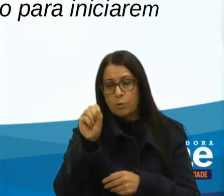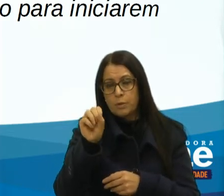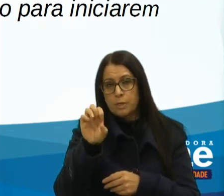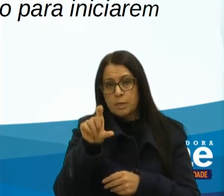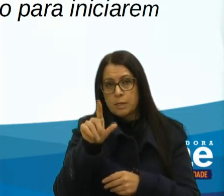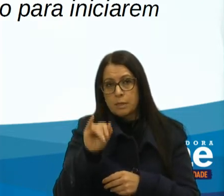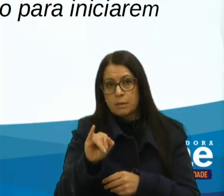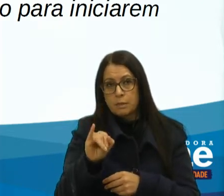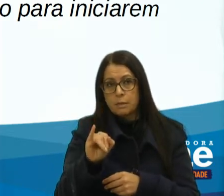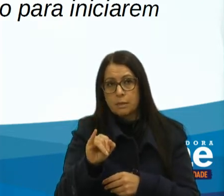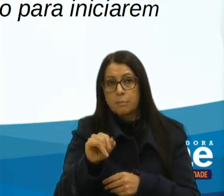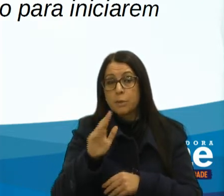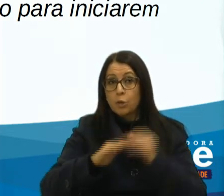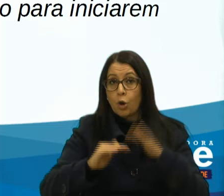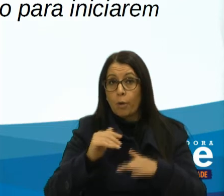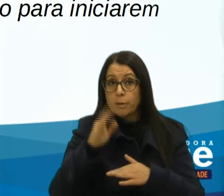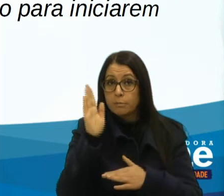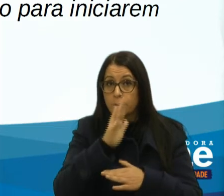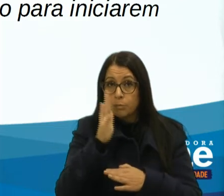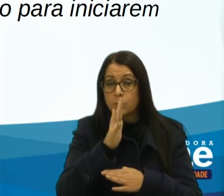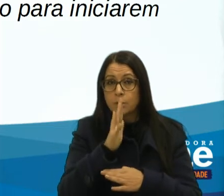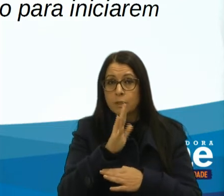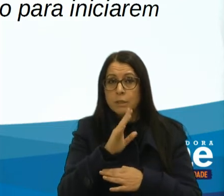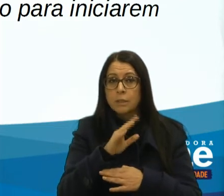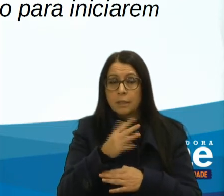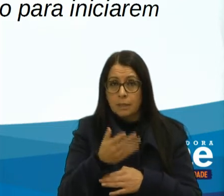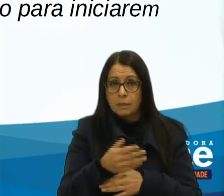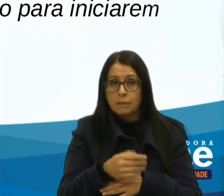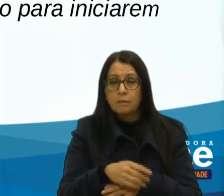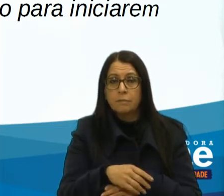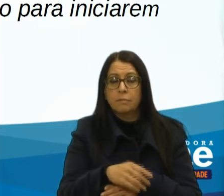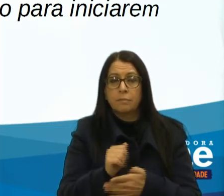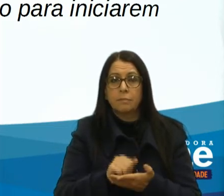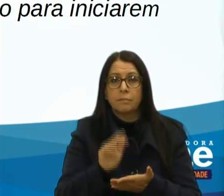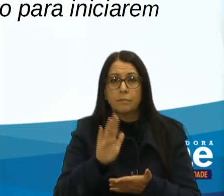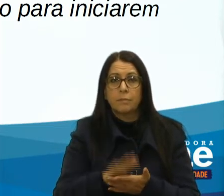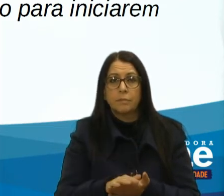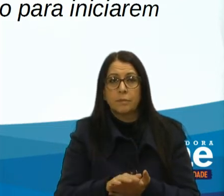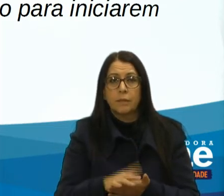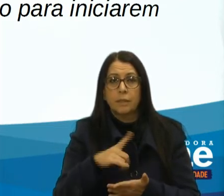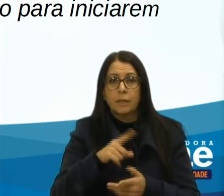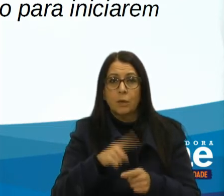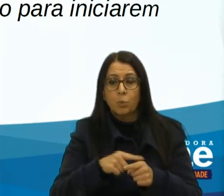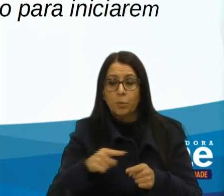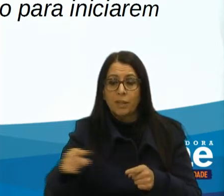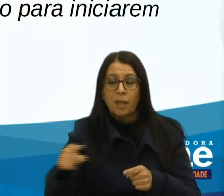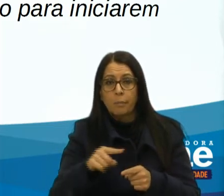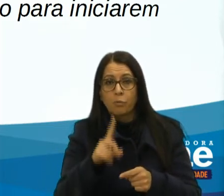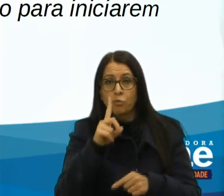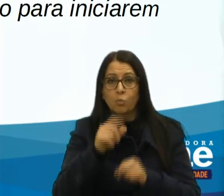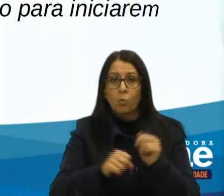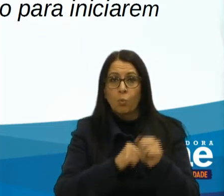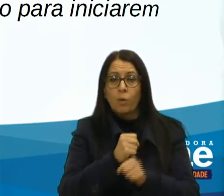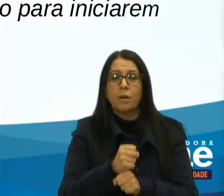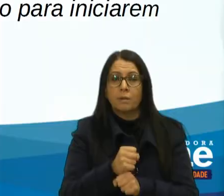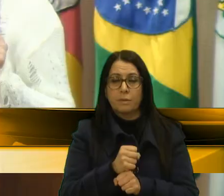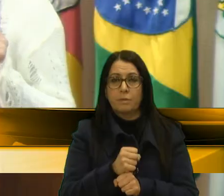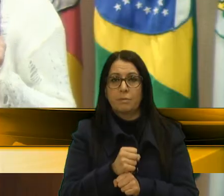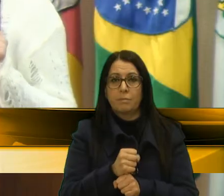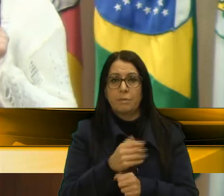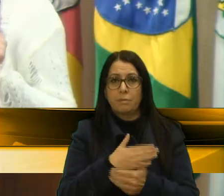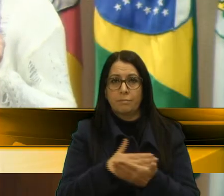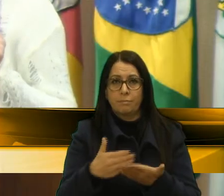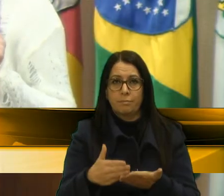as obras emergenciais, Boa parte, vereador. Tem prazo de um ano